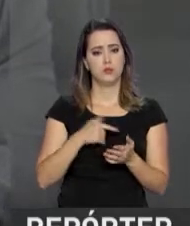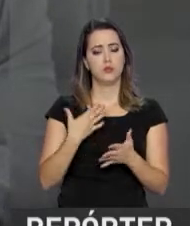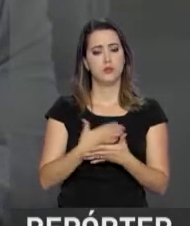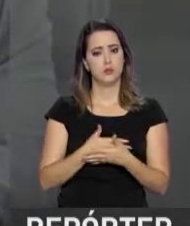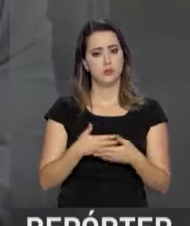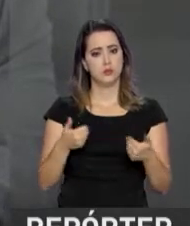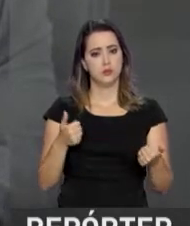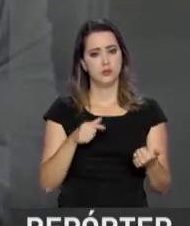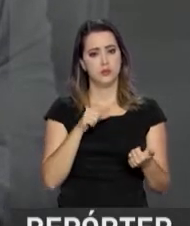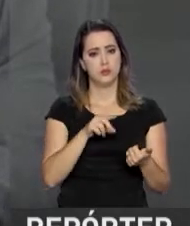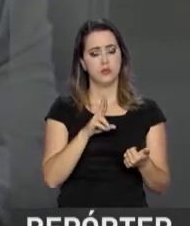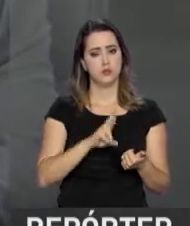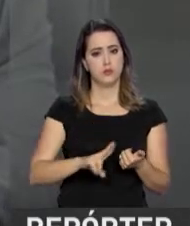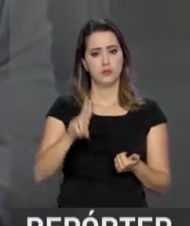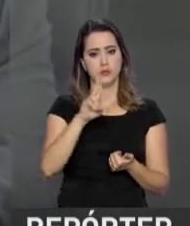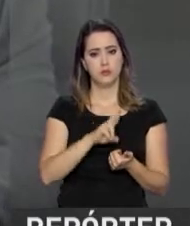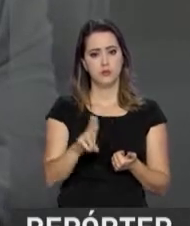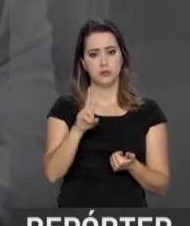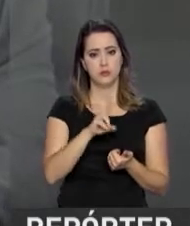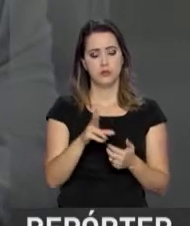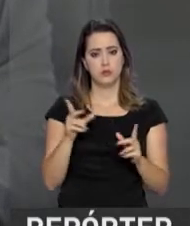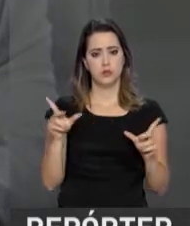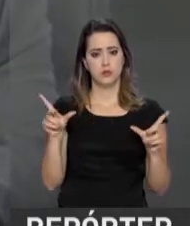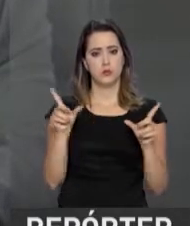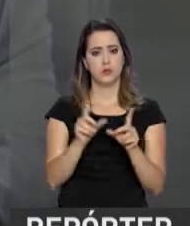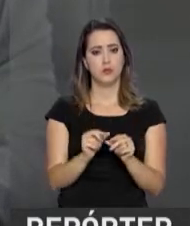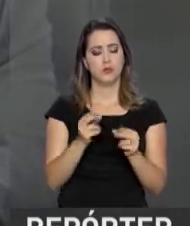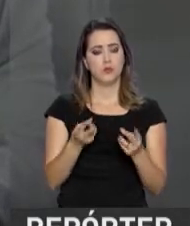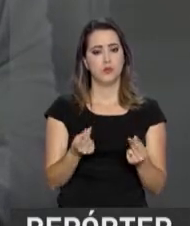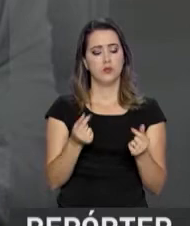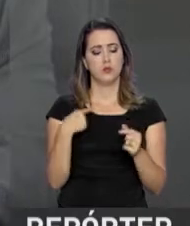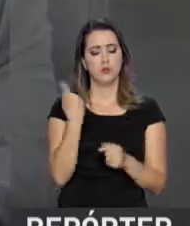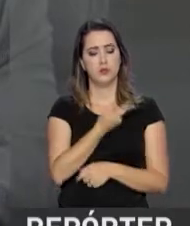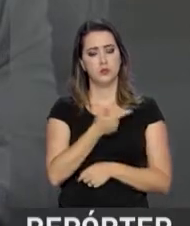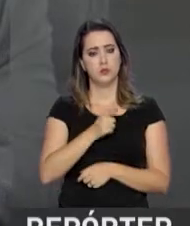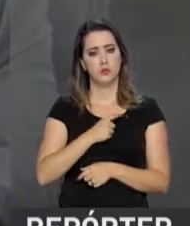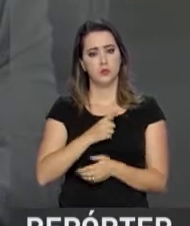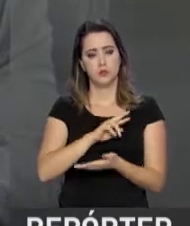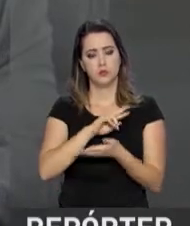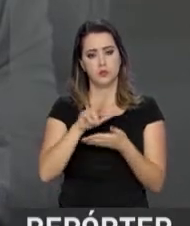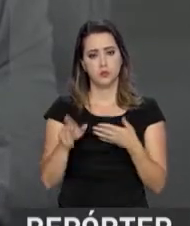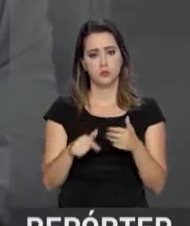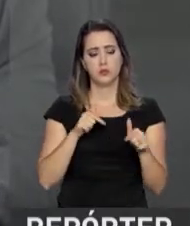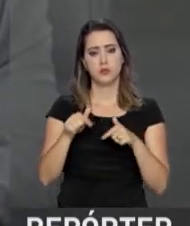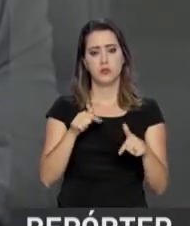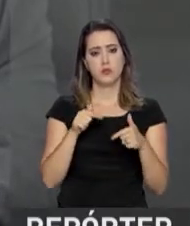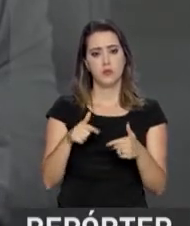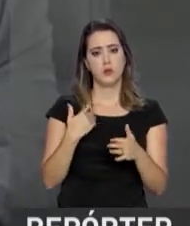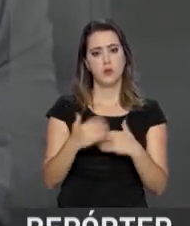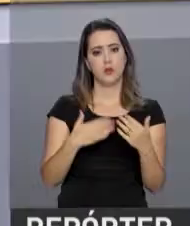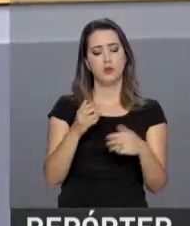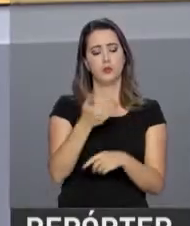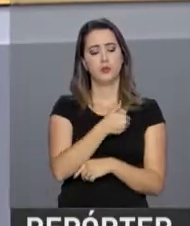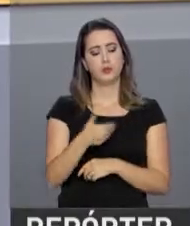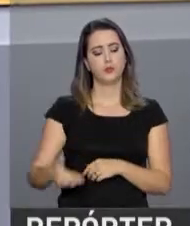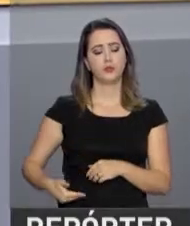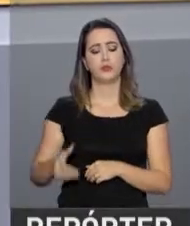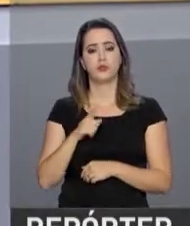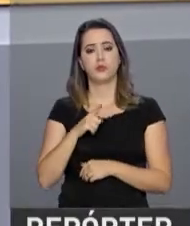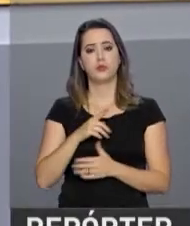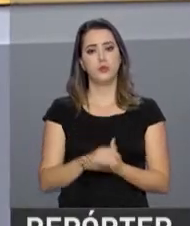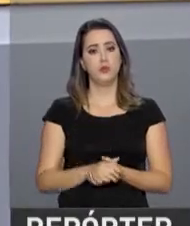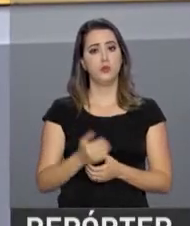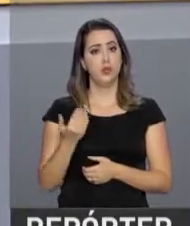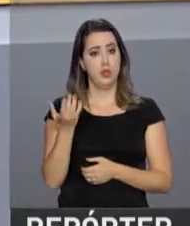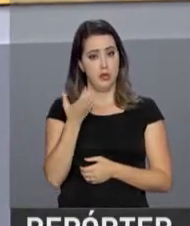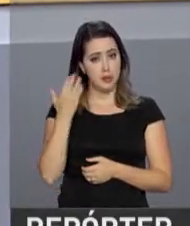dos escassos recursos que nós temos pra grande gama de de atividade que está tudo bem tá querendo